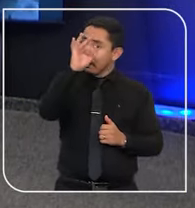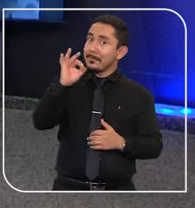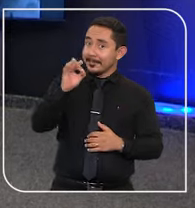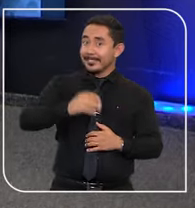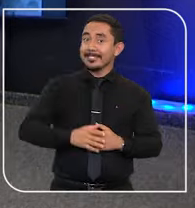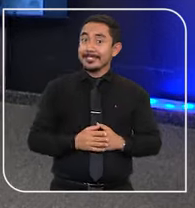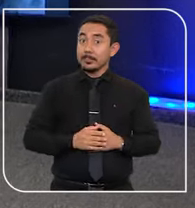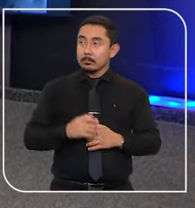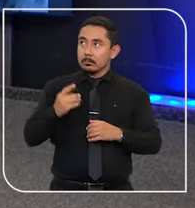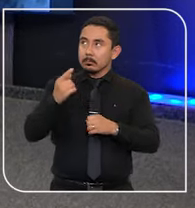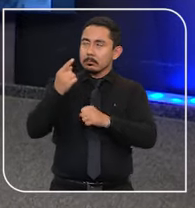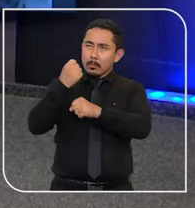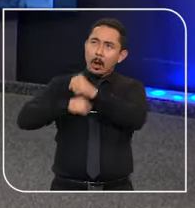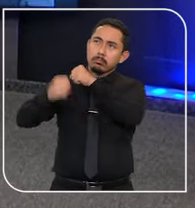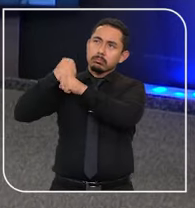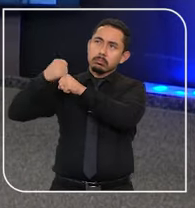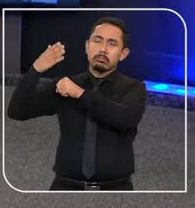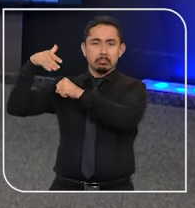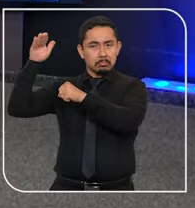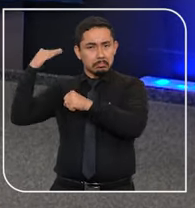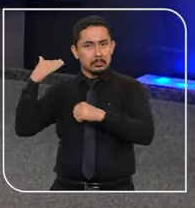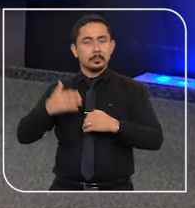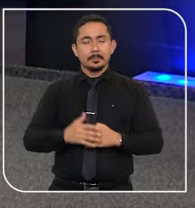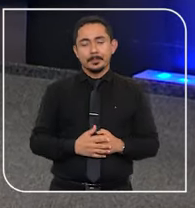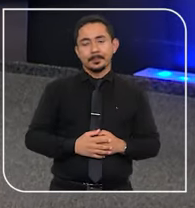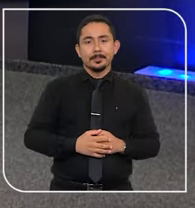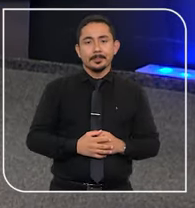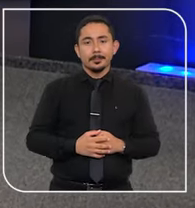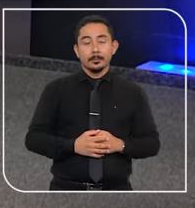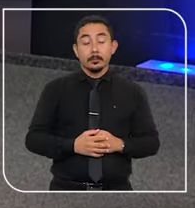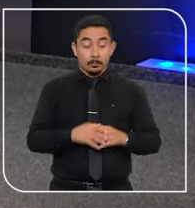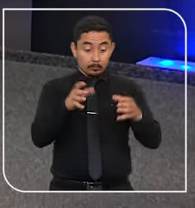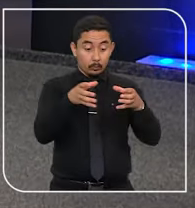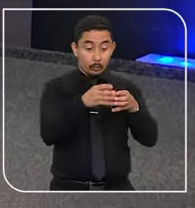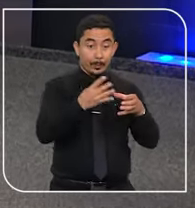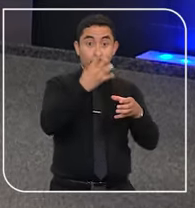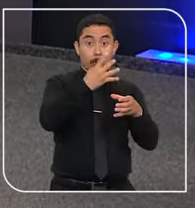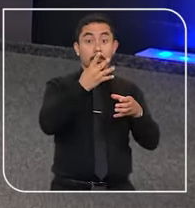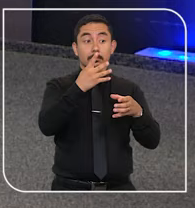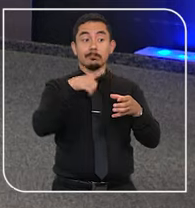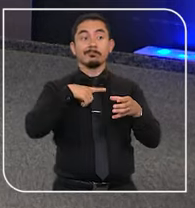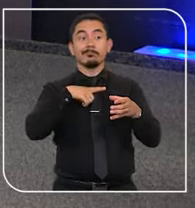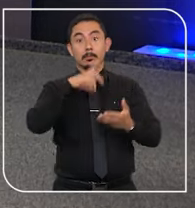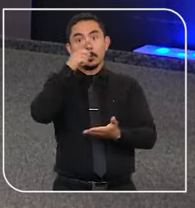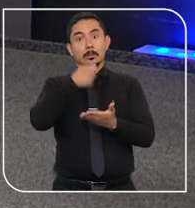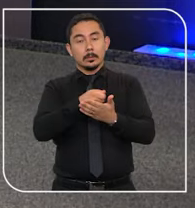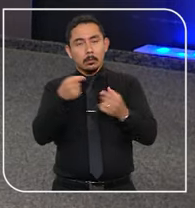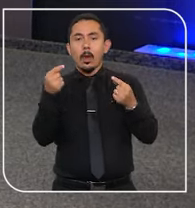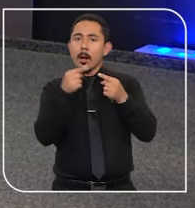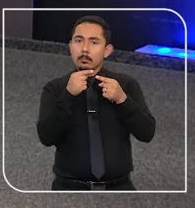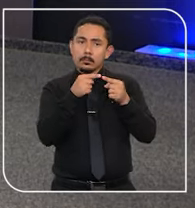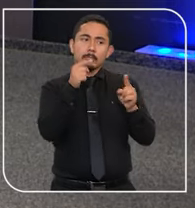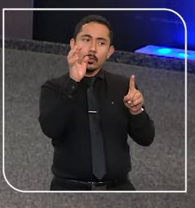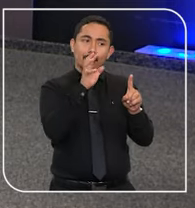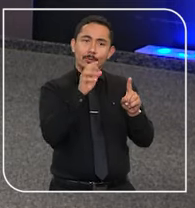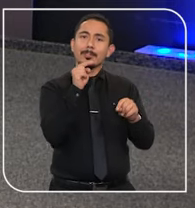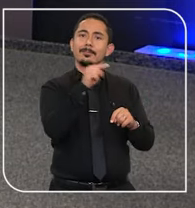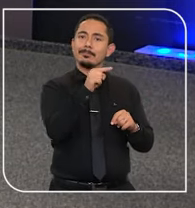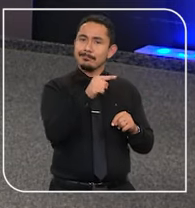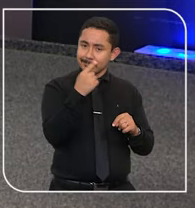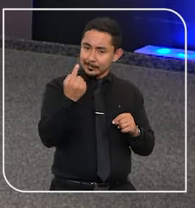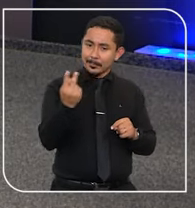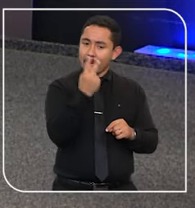de 12% em relação ao ano anterior e a quarta turma tomou uma decisão com